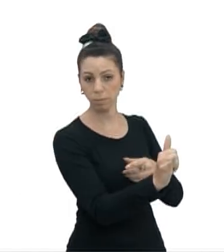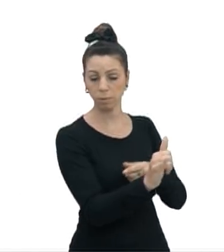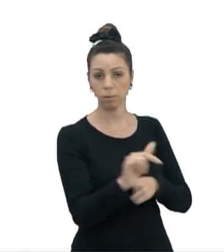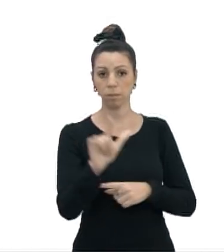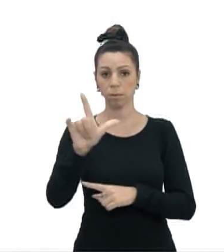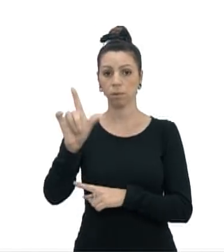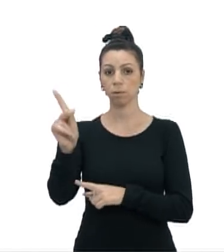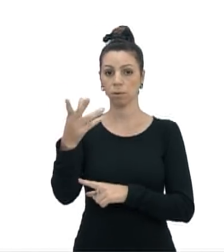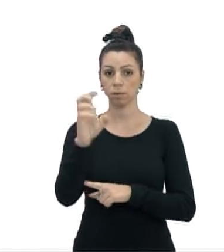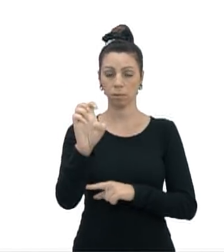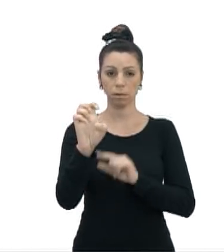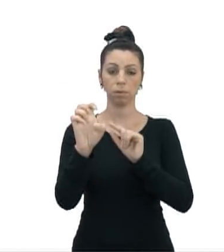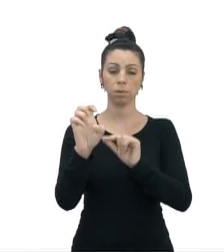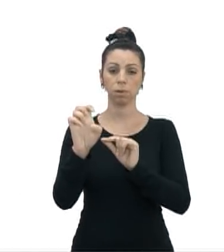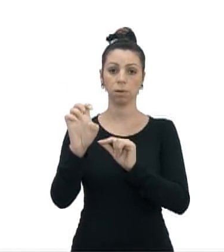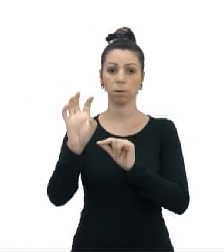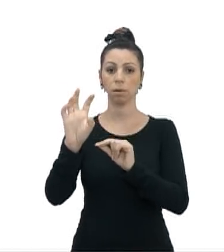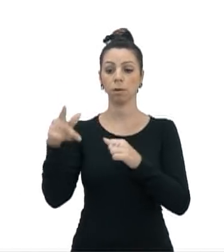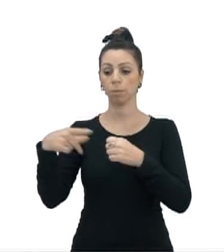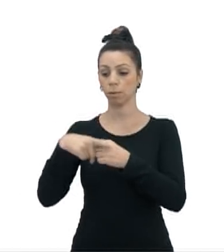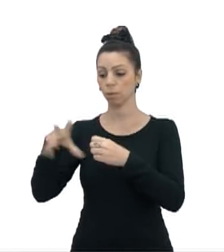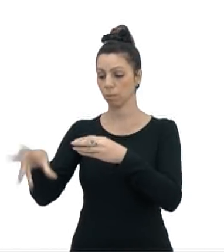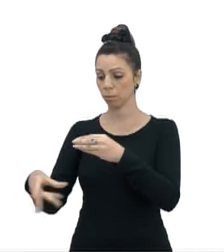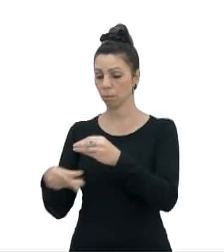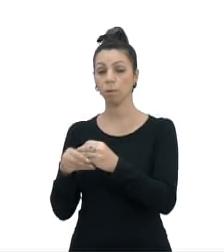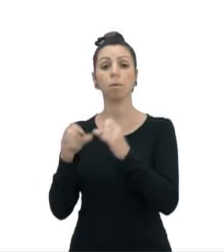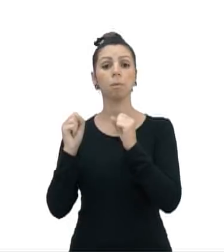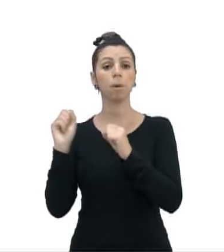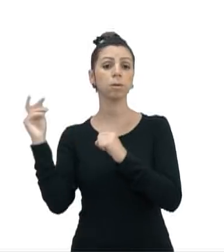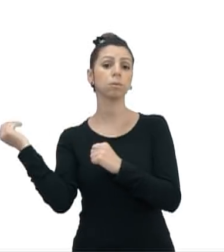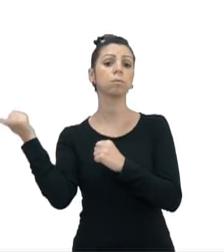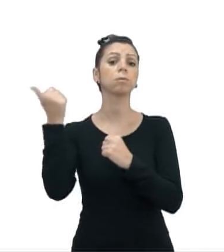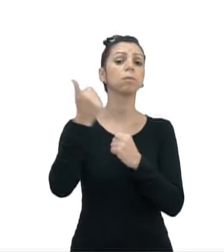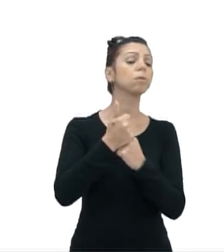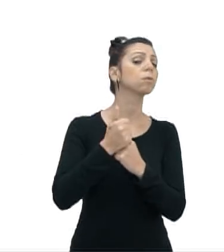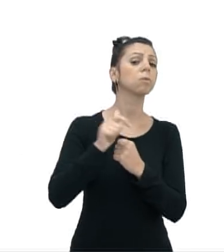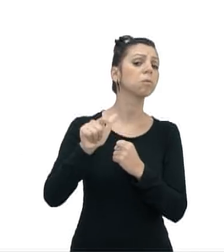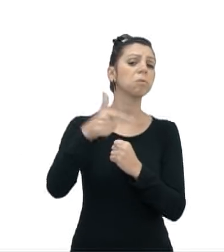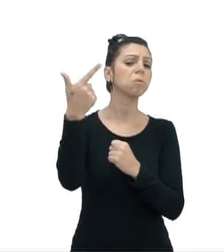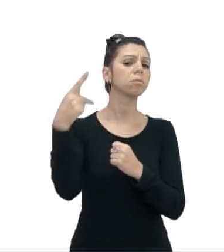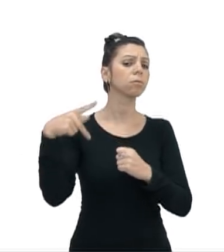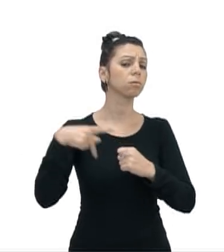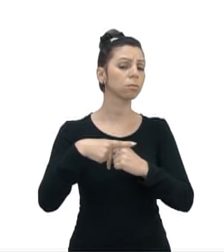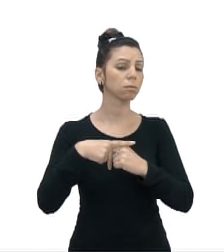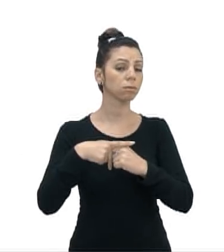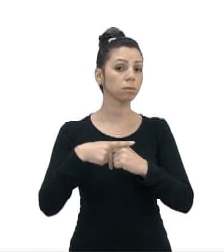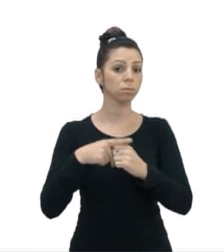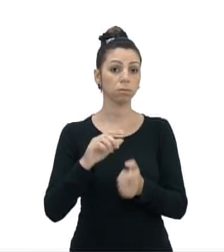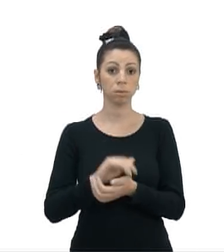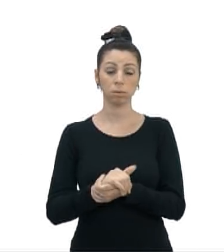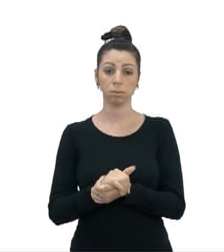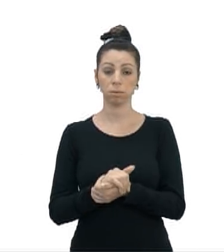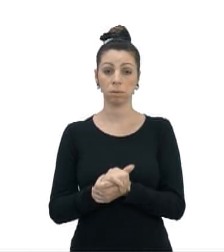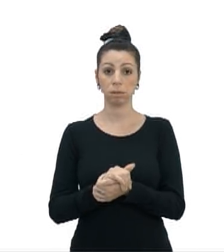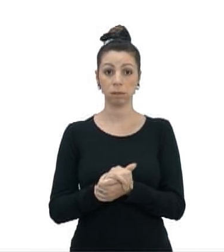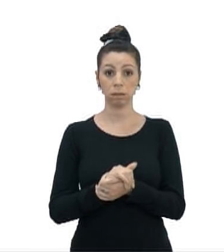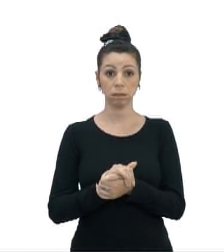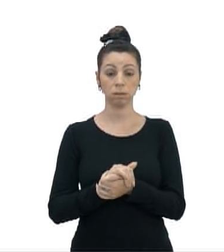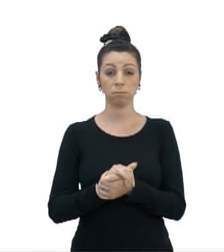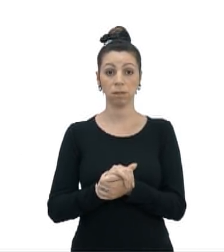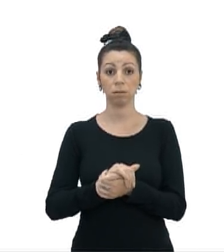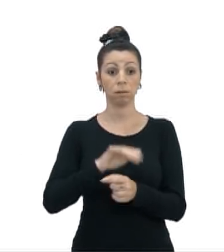lhe poderia ser substituído por qual outro pronome sem causar a perda